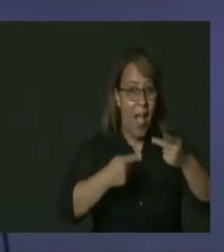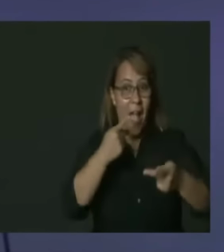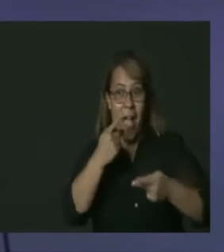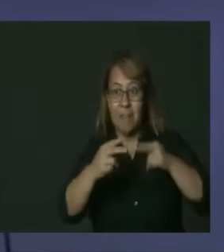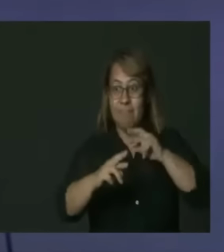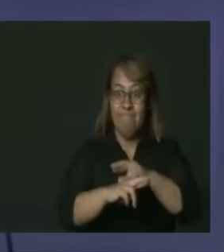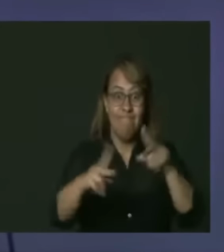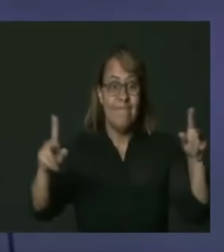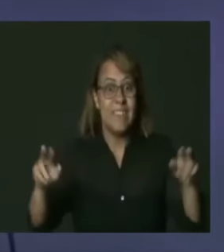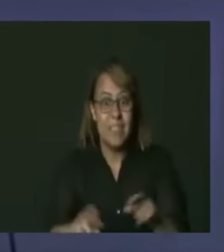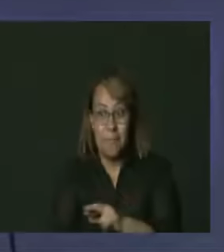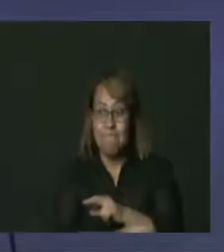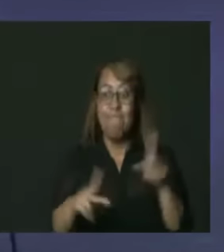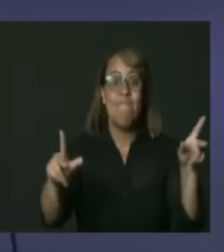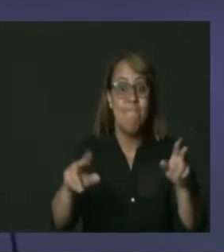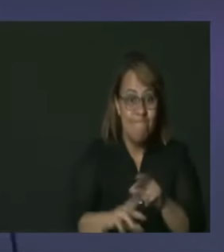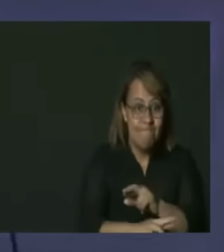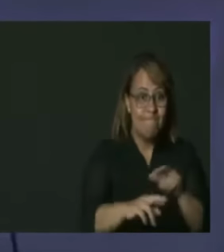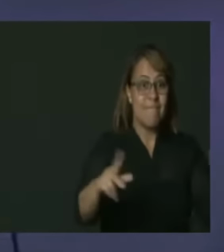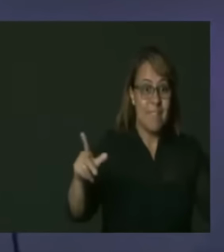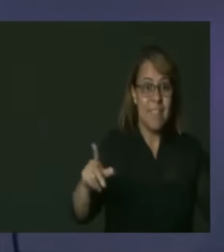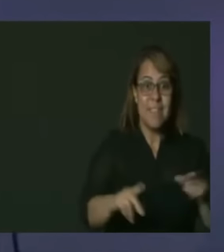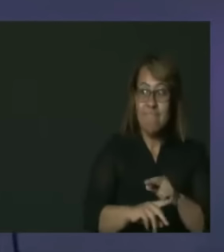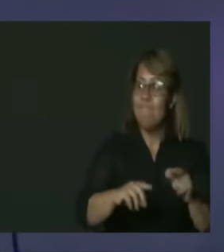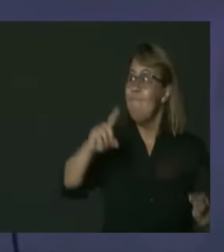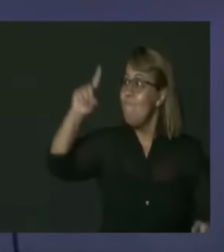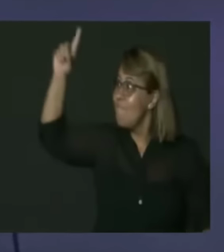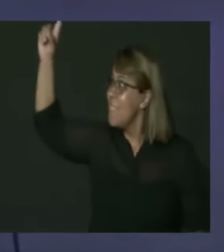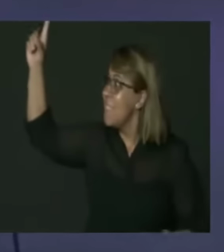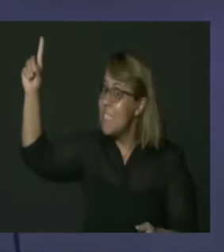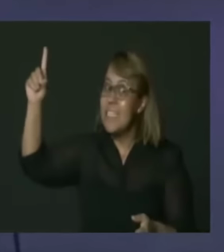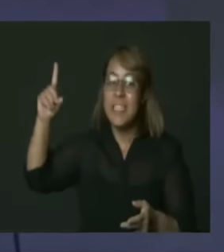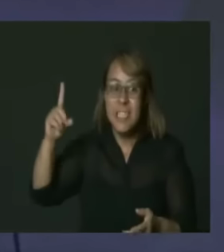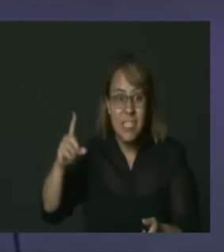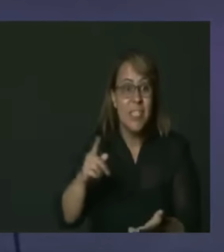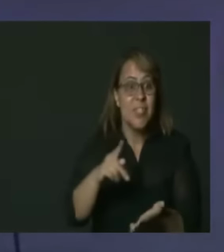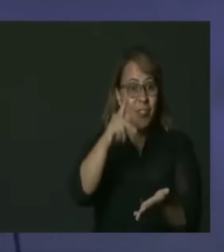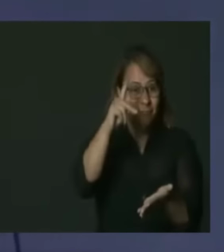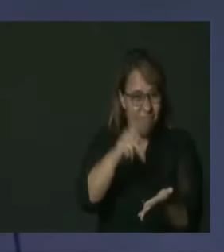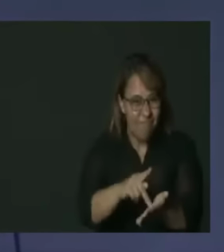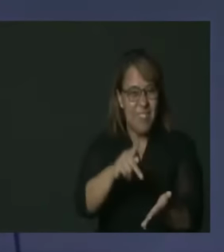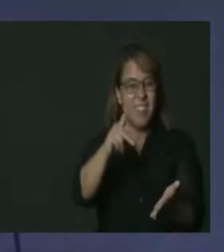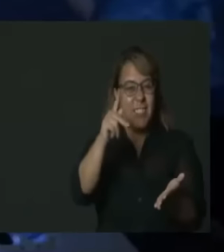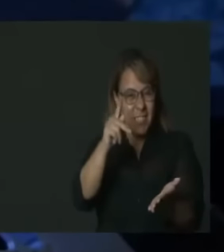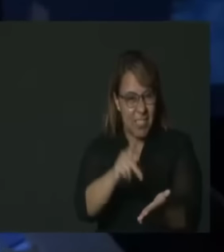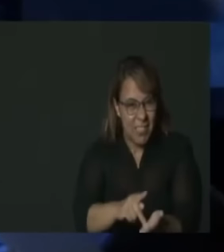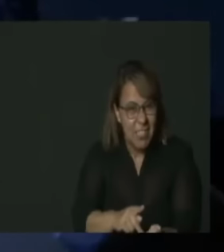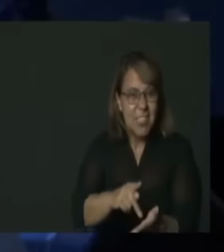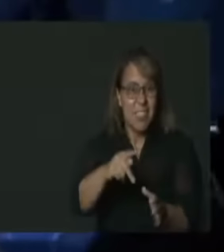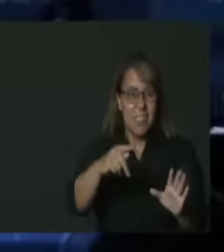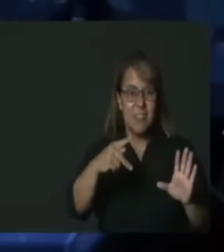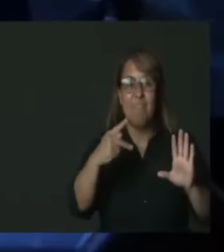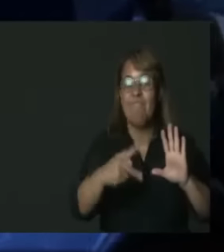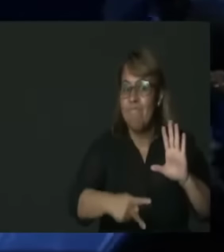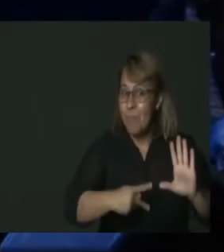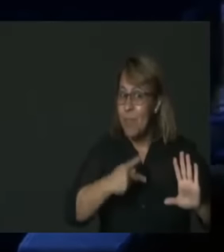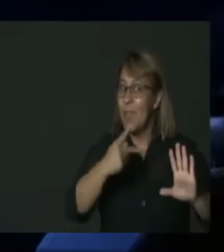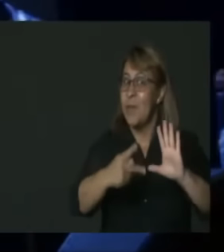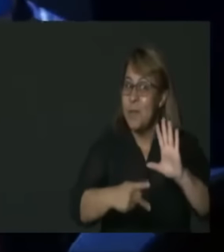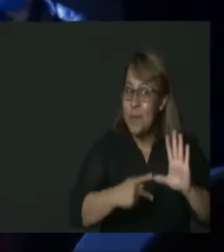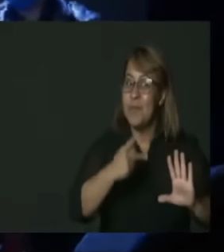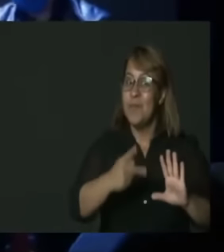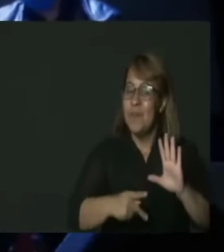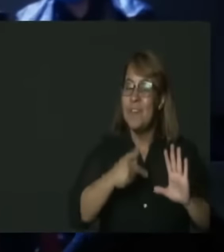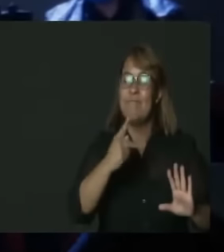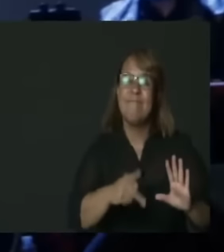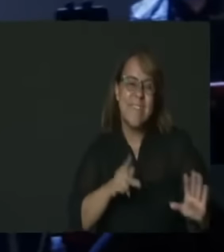Deus cumpriu a promessa. Vale a pena esperar. Vale a pena esperar a promessa